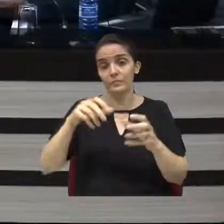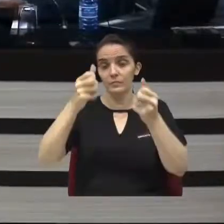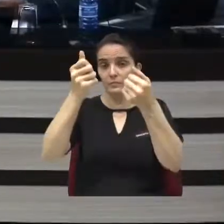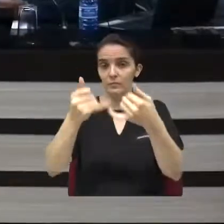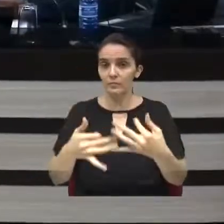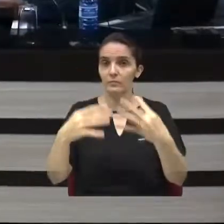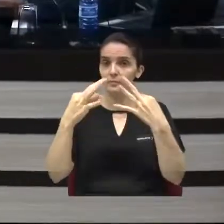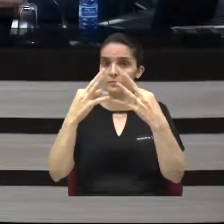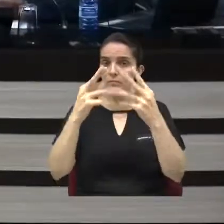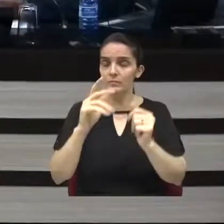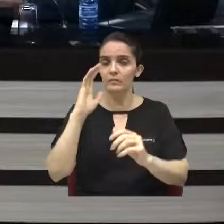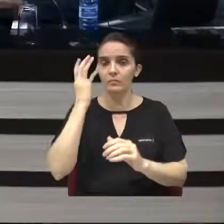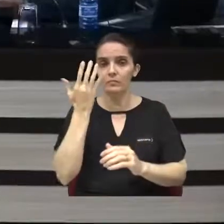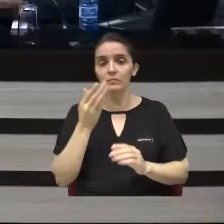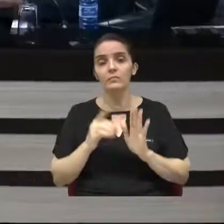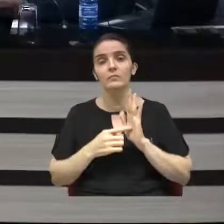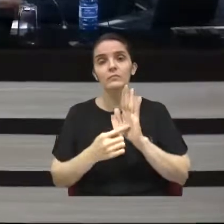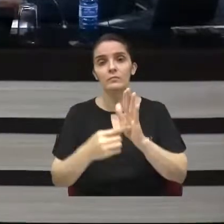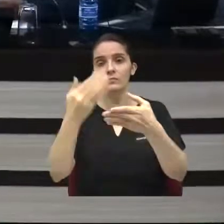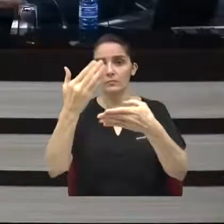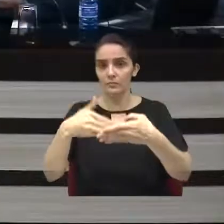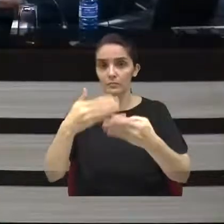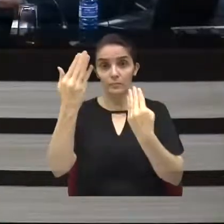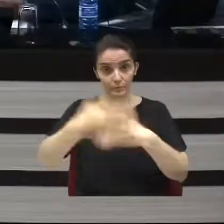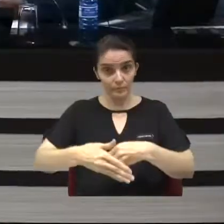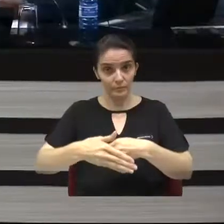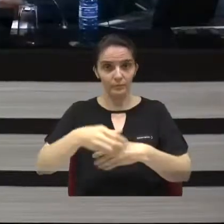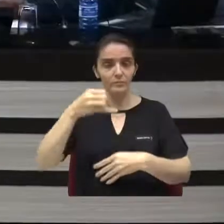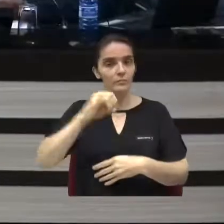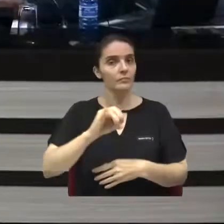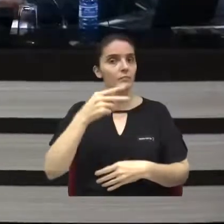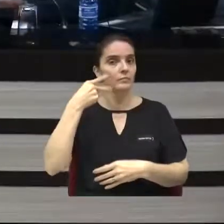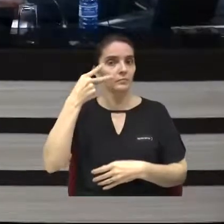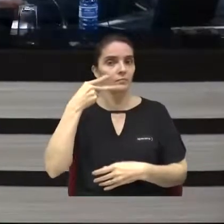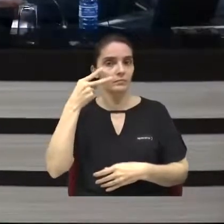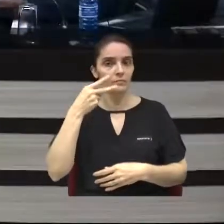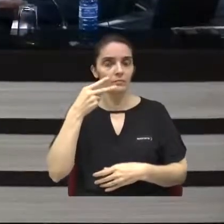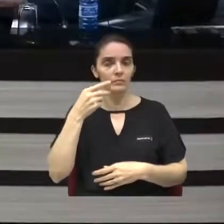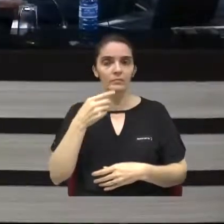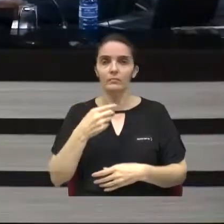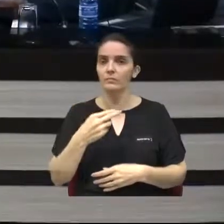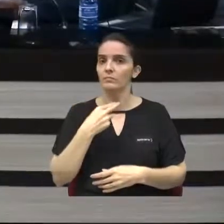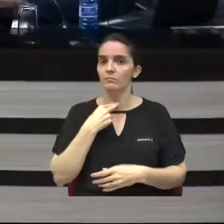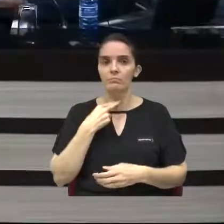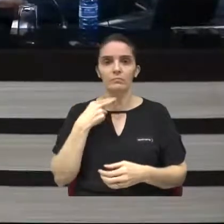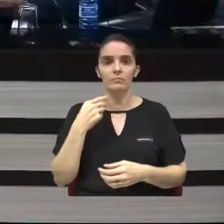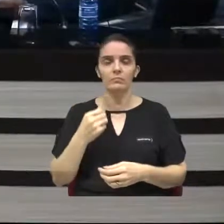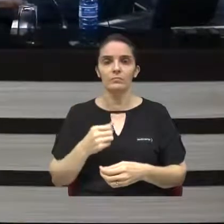e indicação das provas. Se o denunciante for vereador, ficará impedido de votar